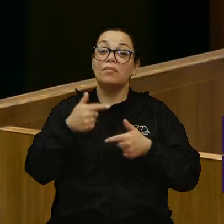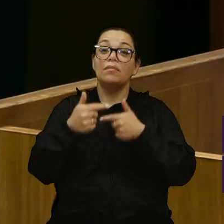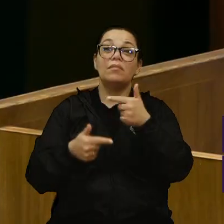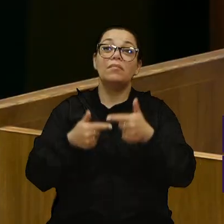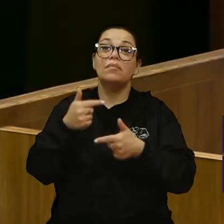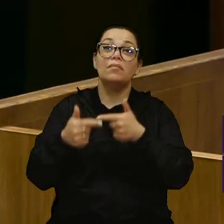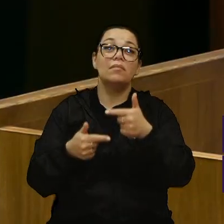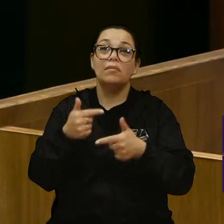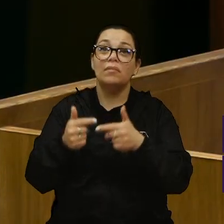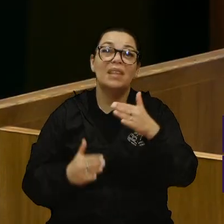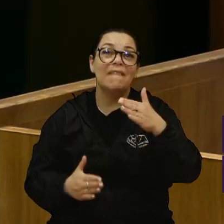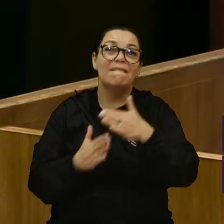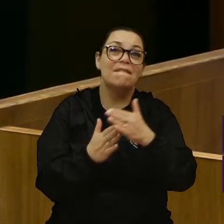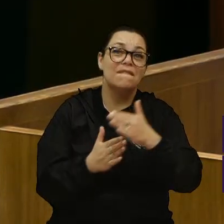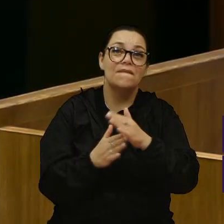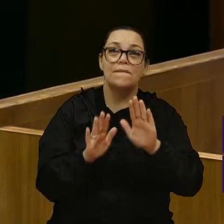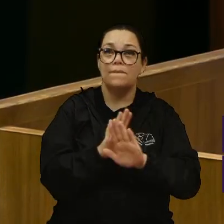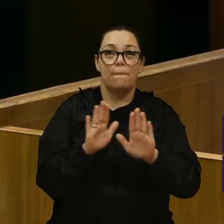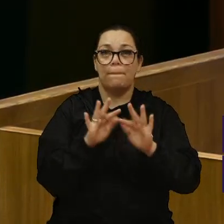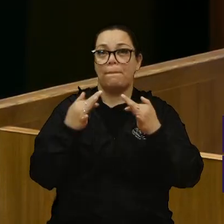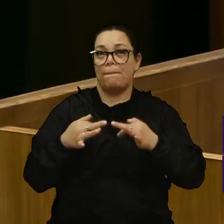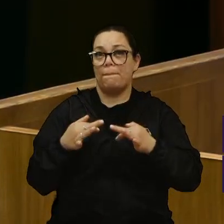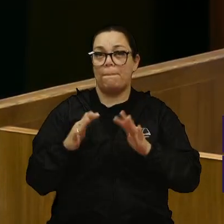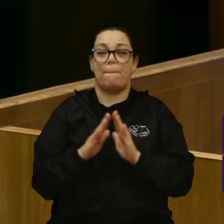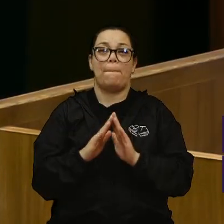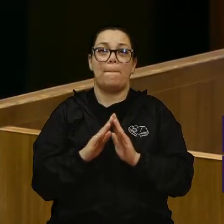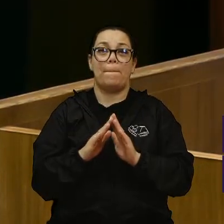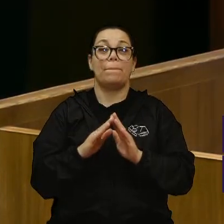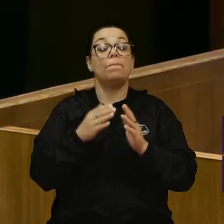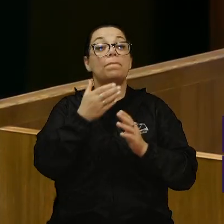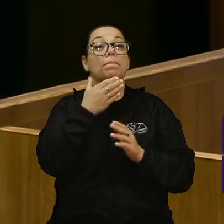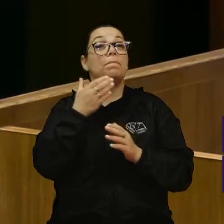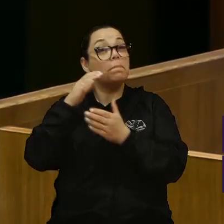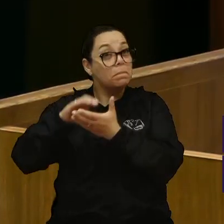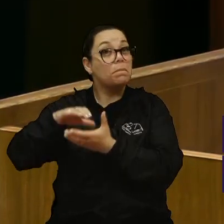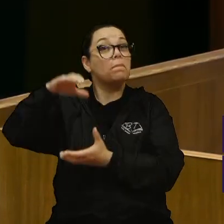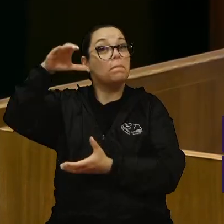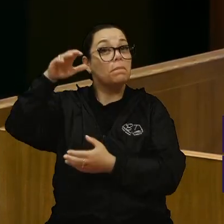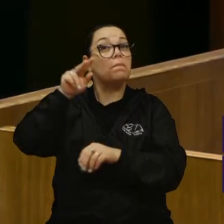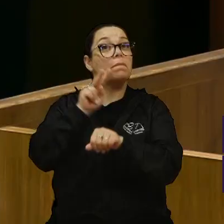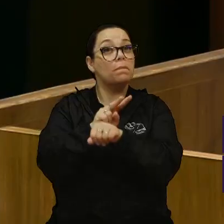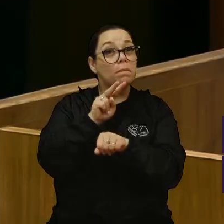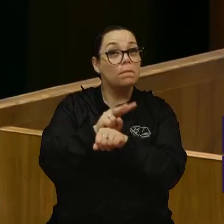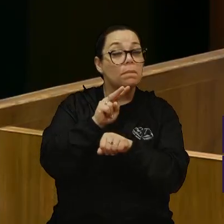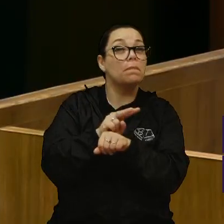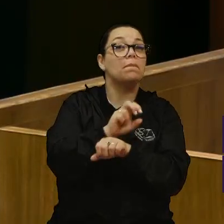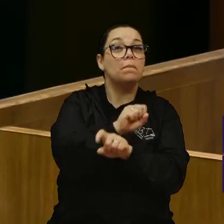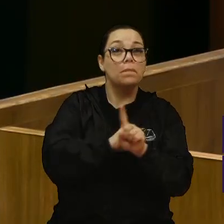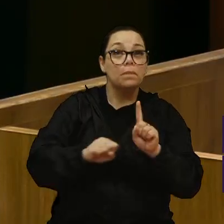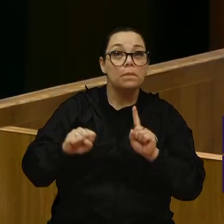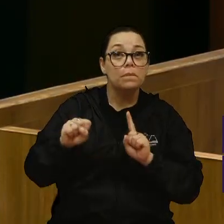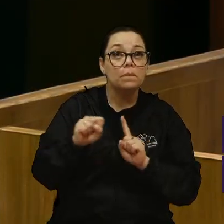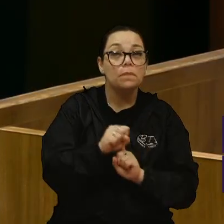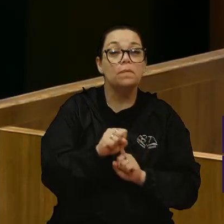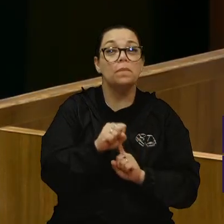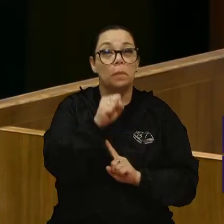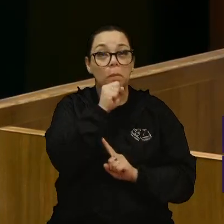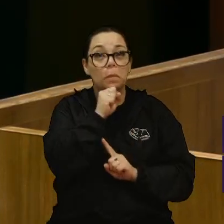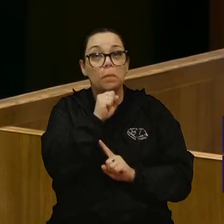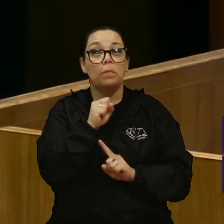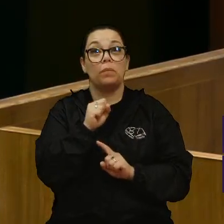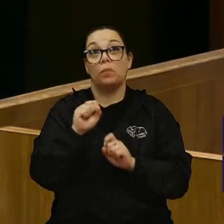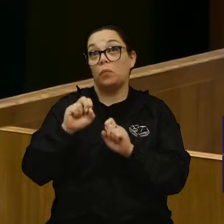limite absoluto da dor. Trata do direito de envelhecer com proteção social. Trata do direito de uma